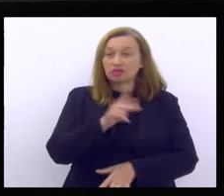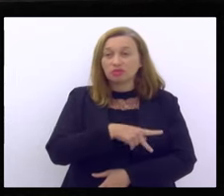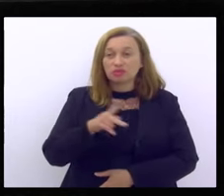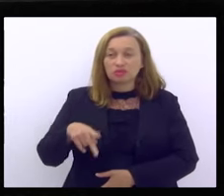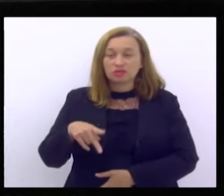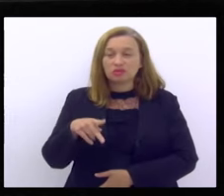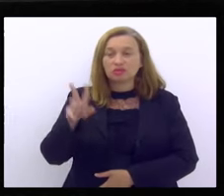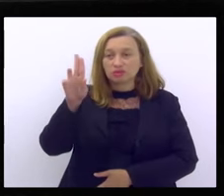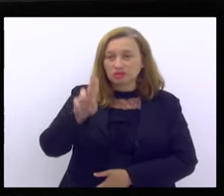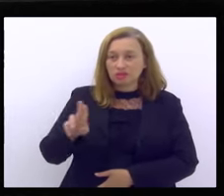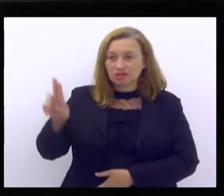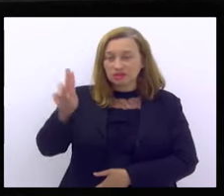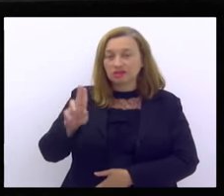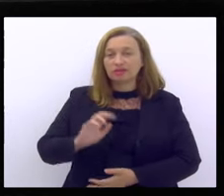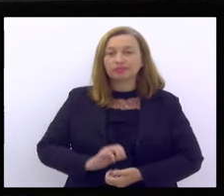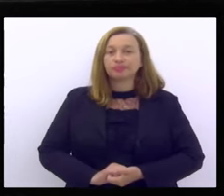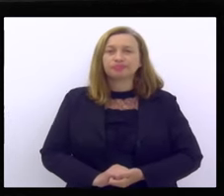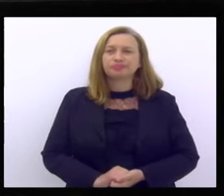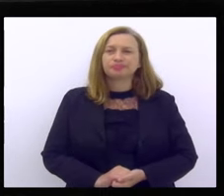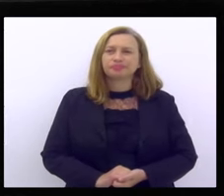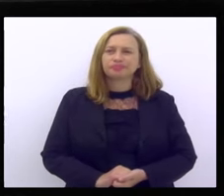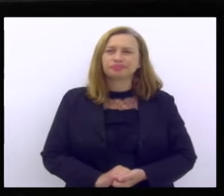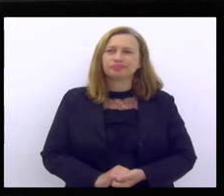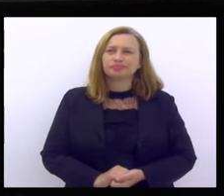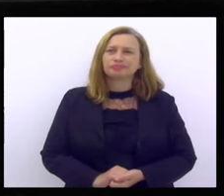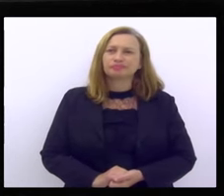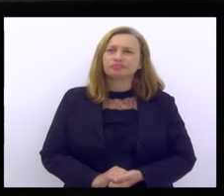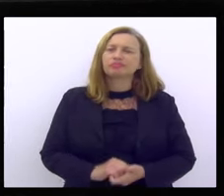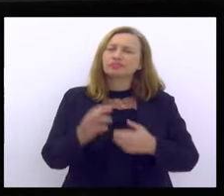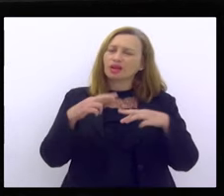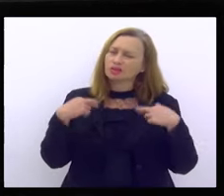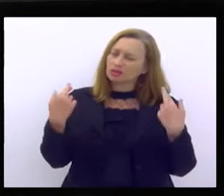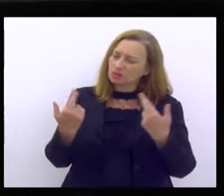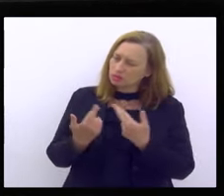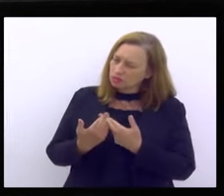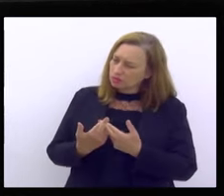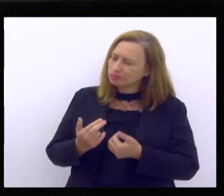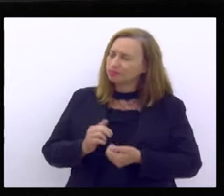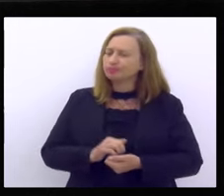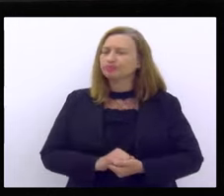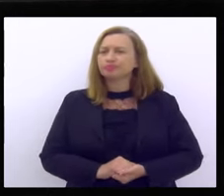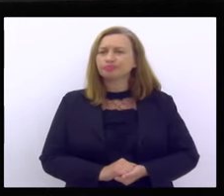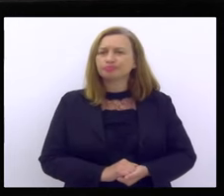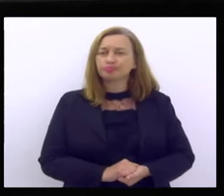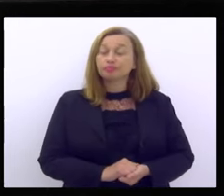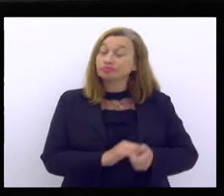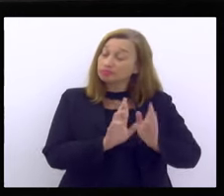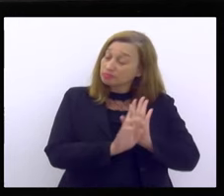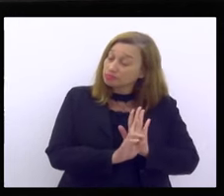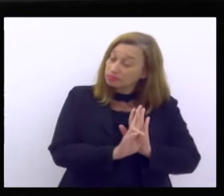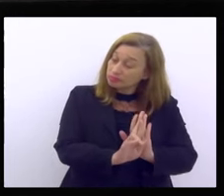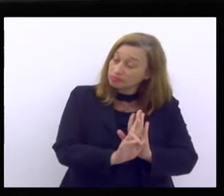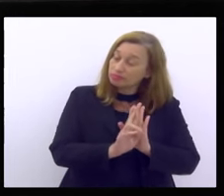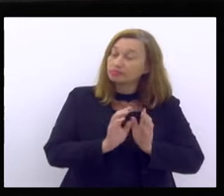Professores Universitários. Nesta reunião, com